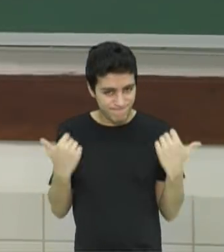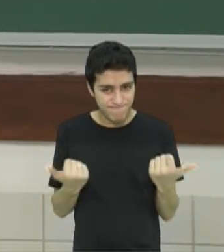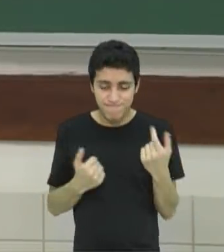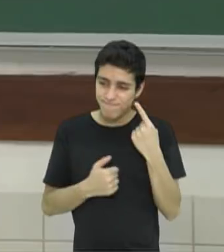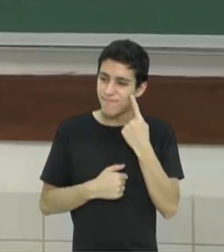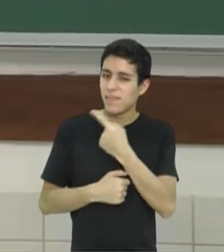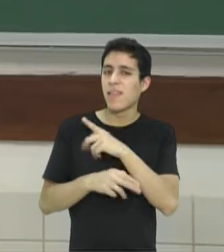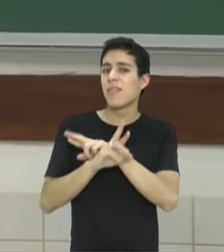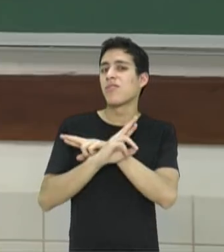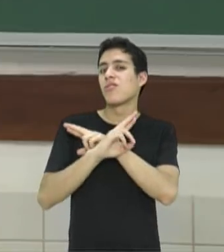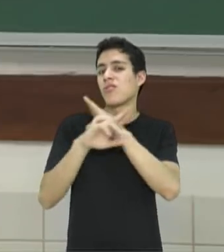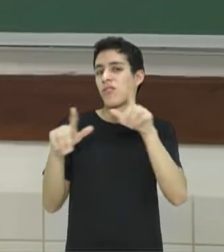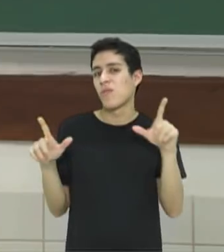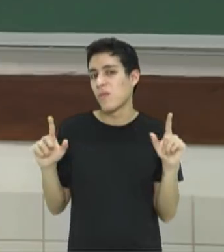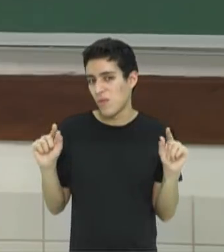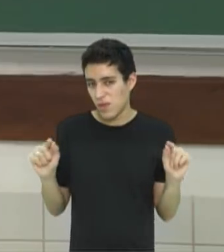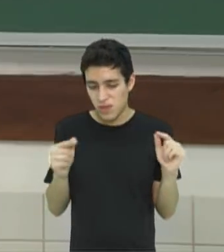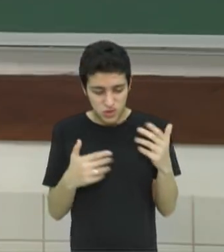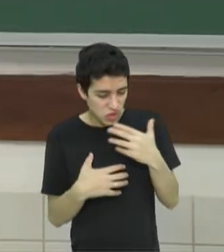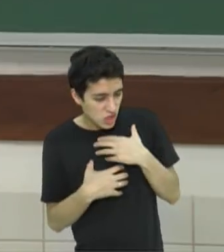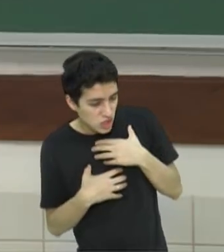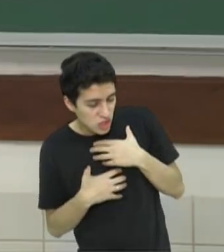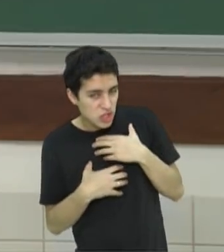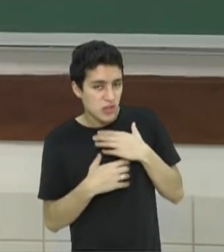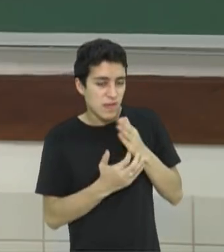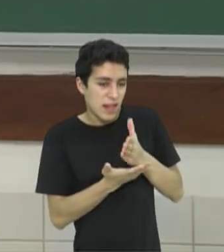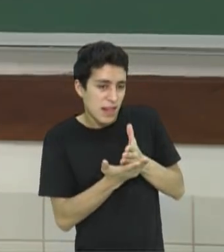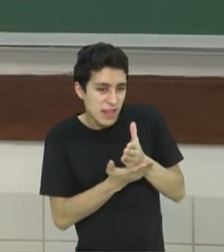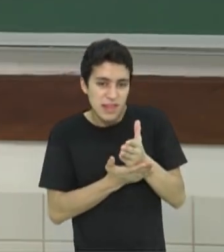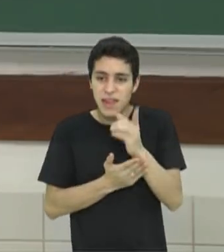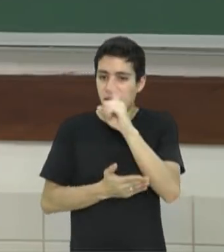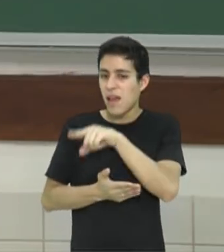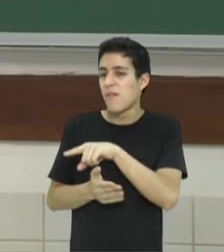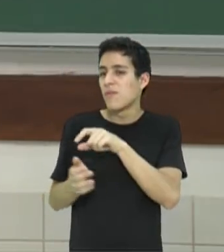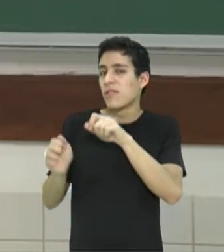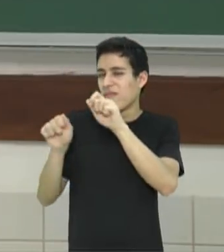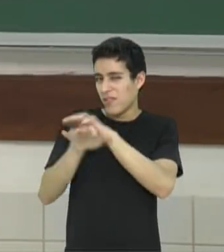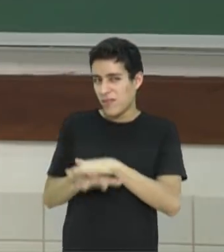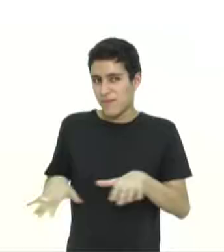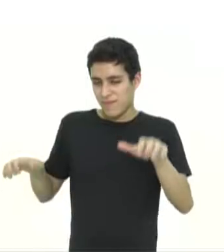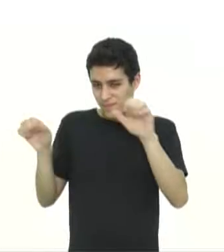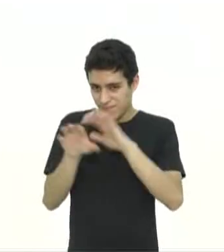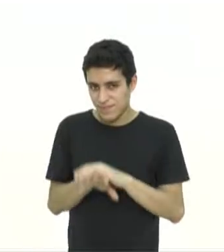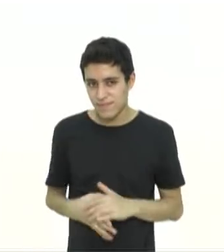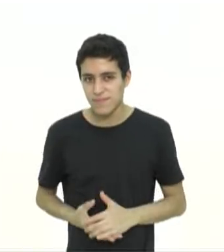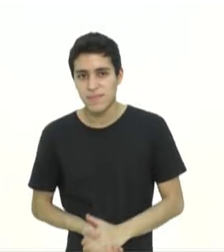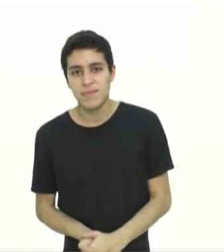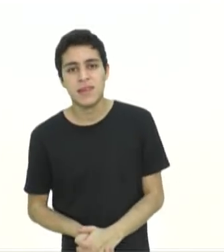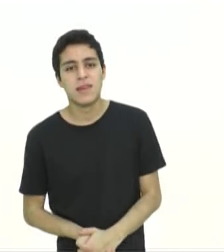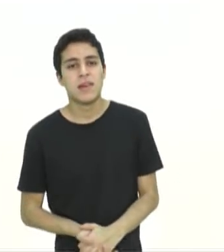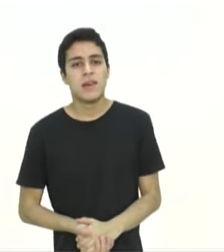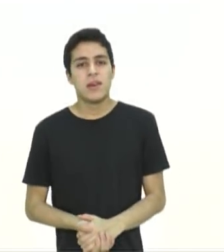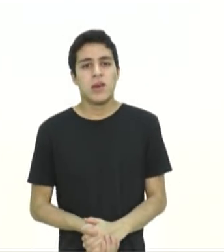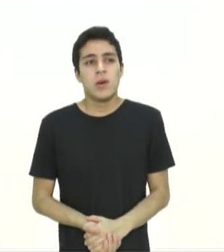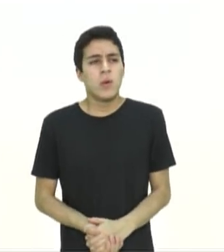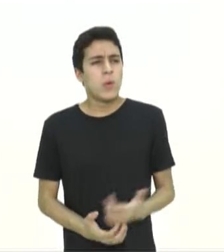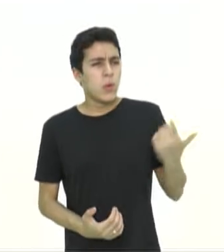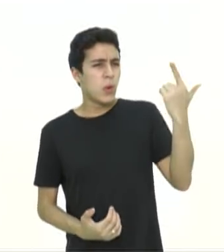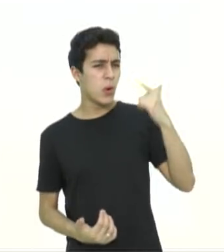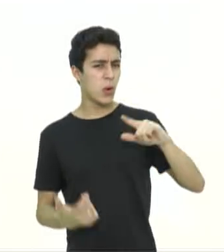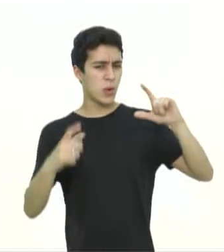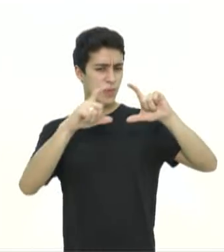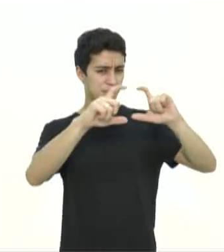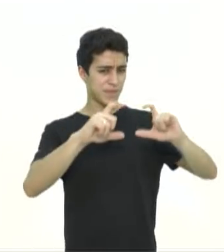Então, essa é a diferença entre o sentido literal e o sentido figurado. Vamos ver mais uma tirinha